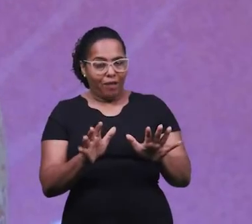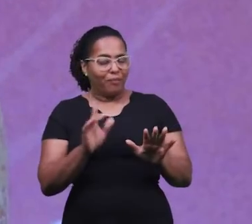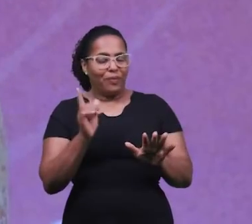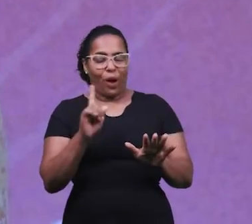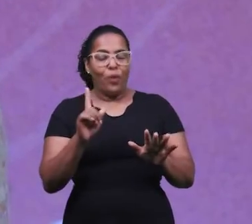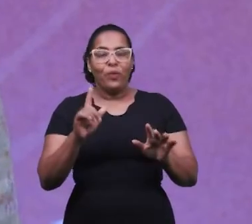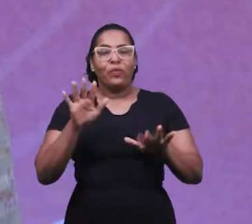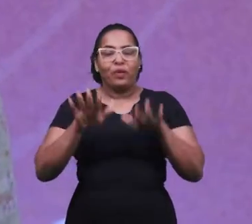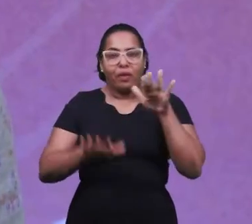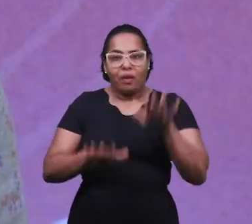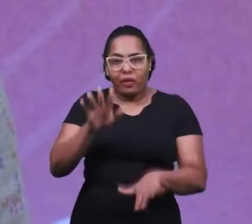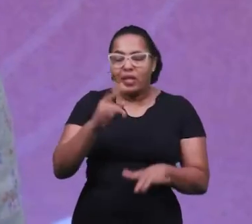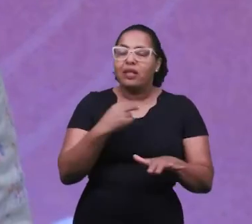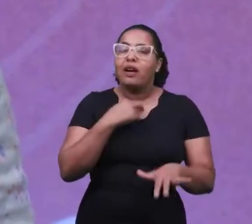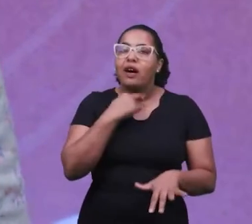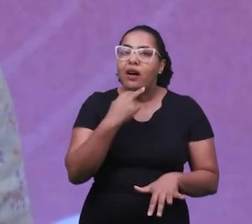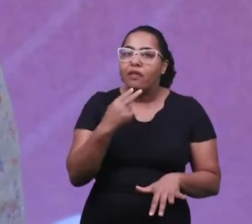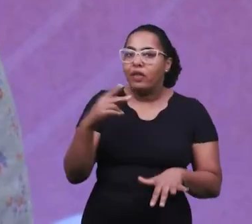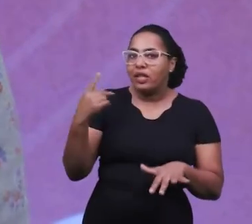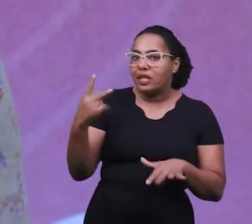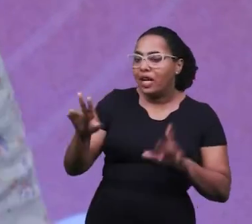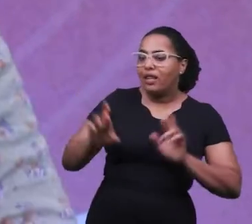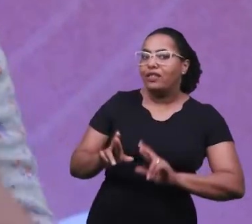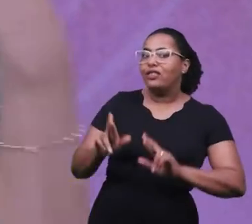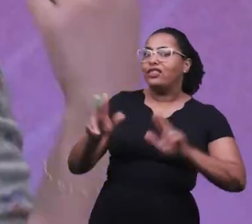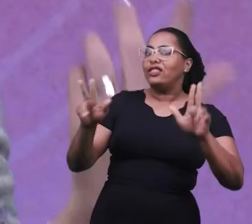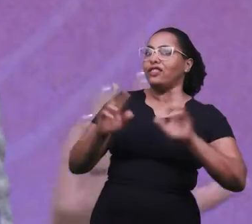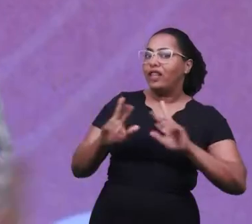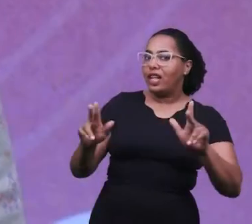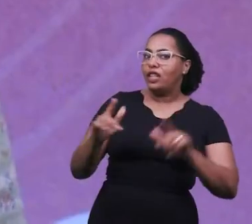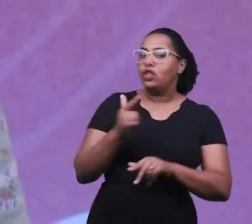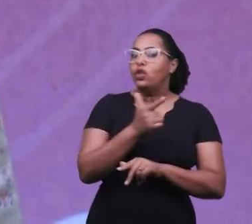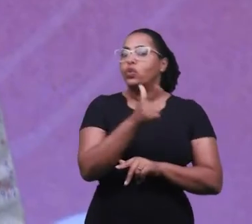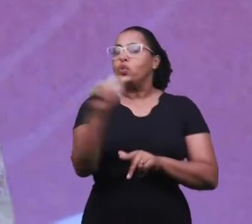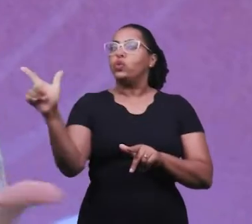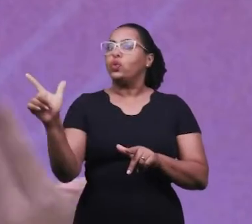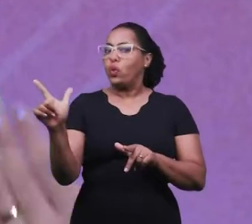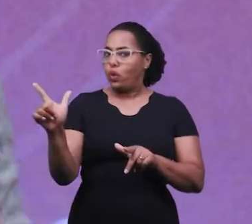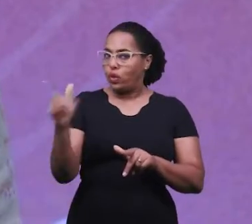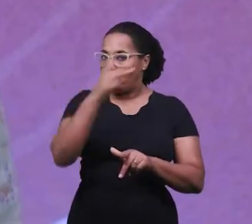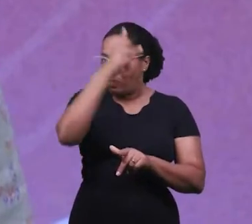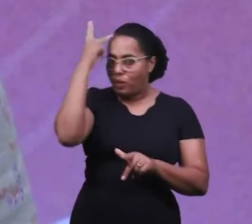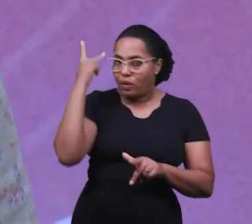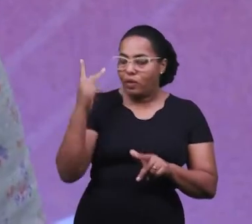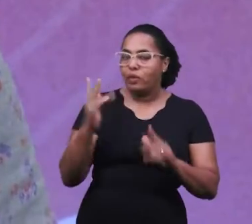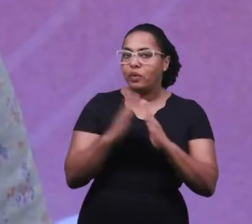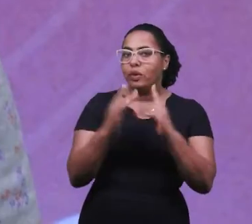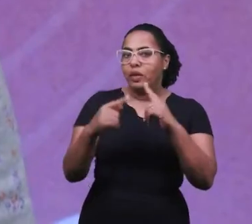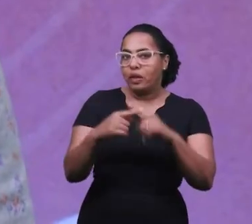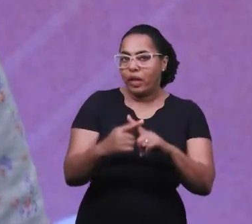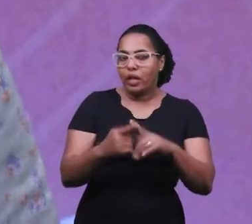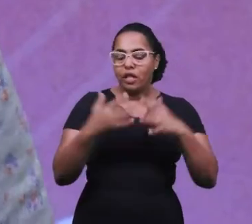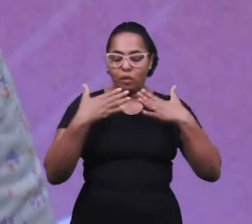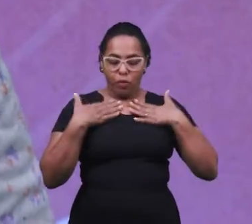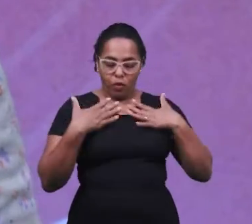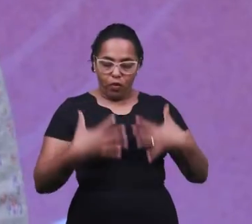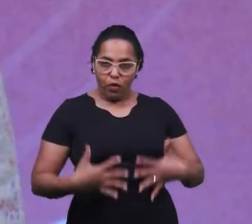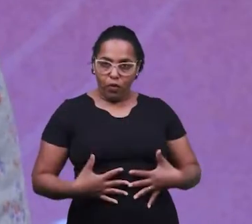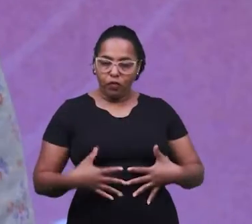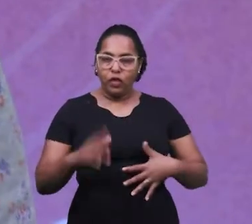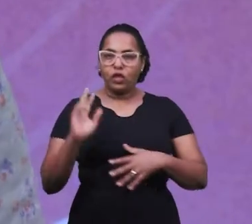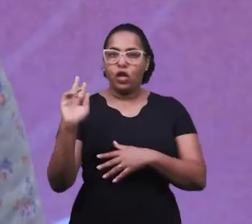É talvez porque a voz dele está muito diferente da voz do restante da igreja, por uma questão